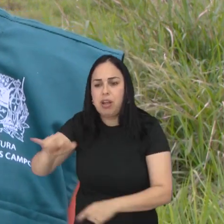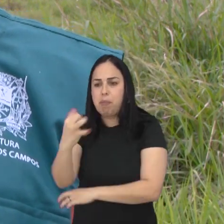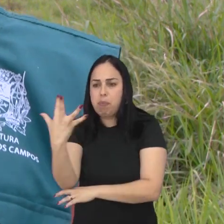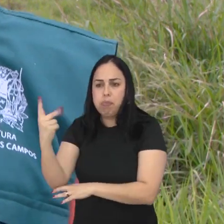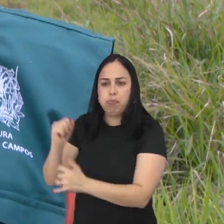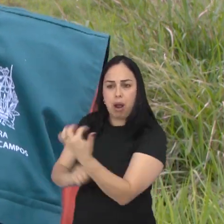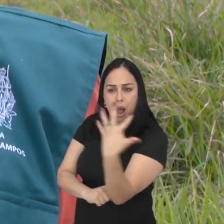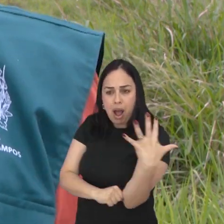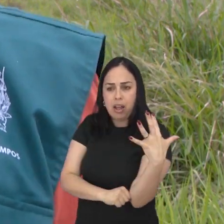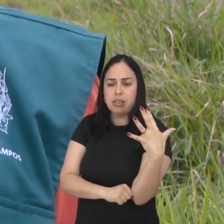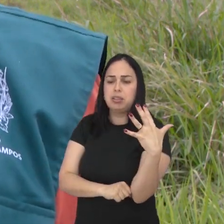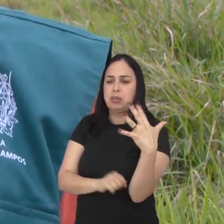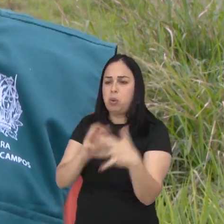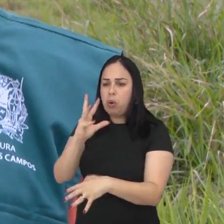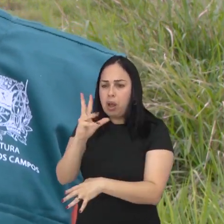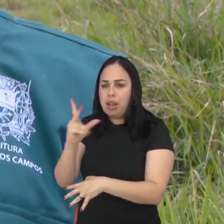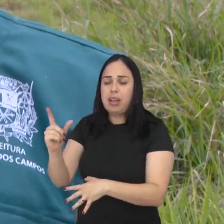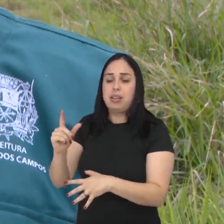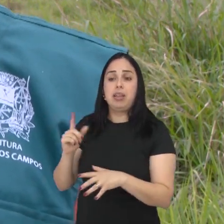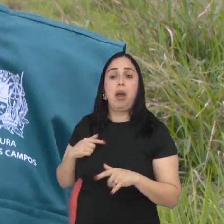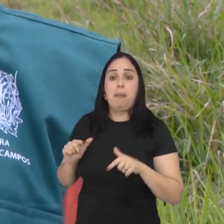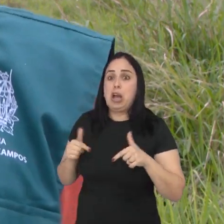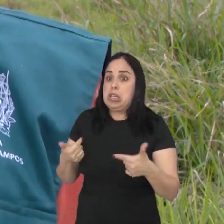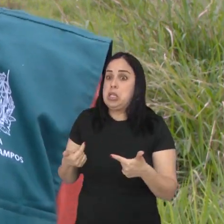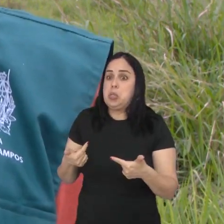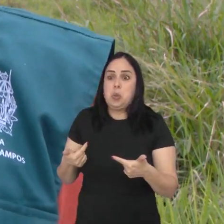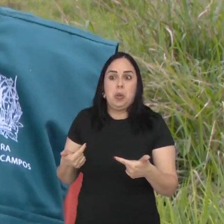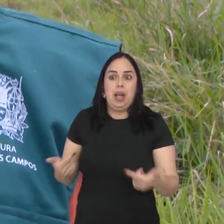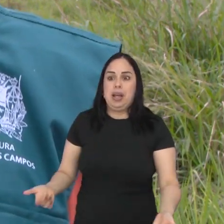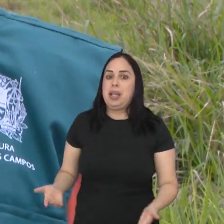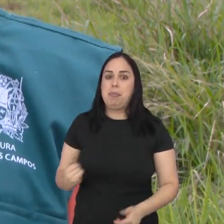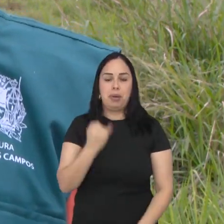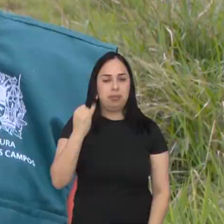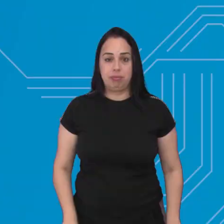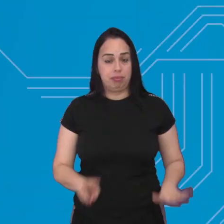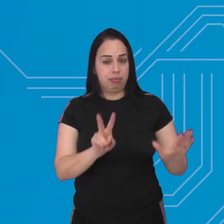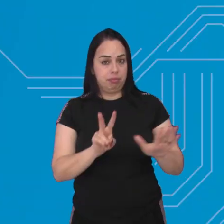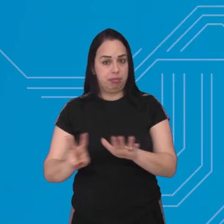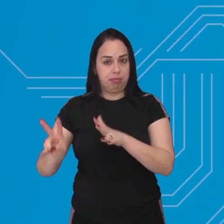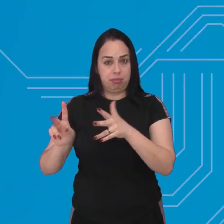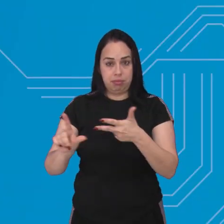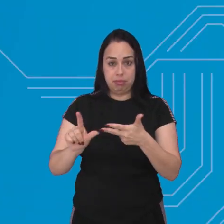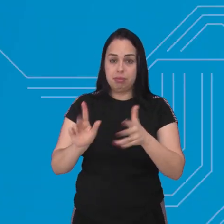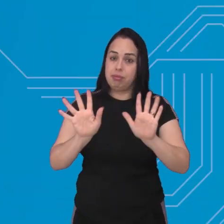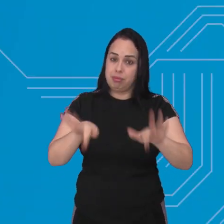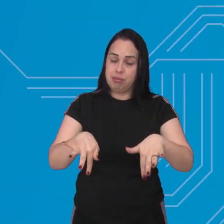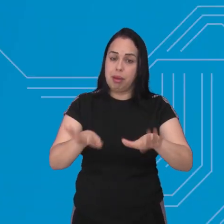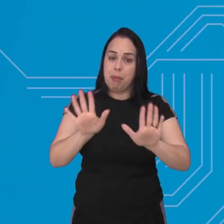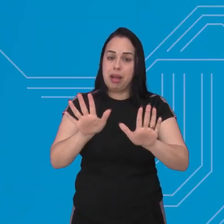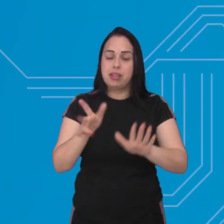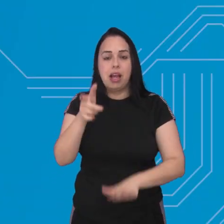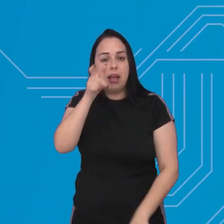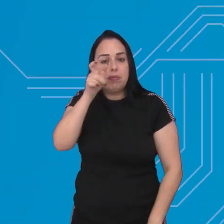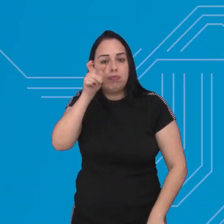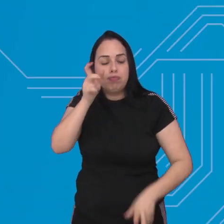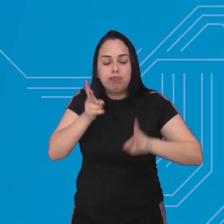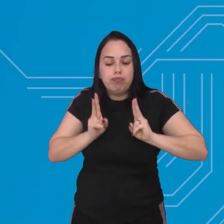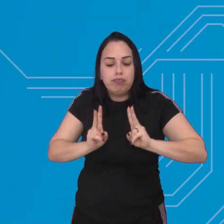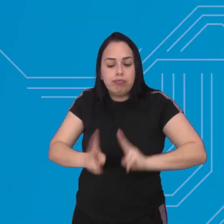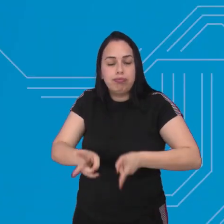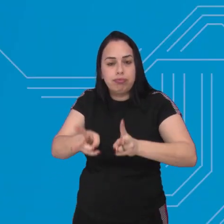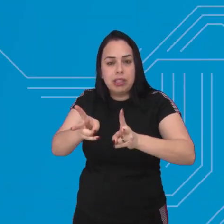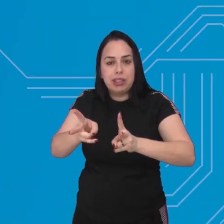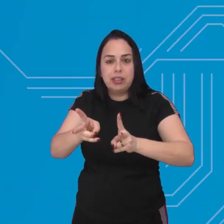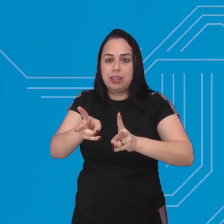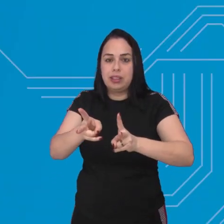área urbana para a preservação do Cerrado foi uma iniciativa muito importante. E o Semana Legislativa fica por aqui, mas continue ligado